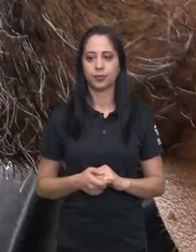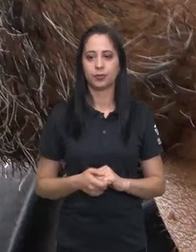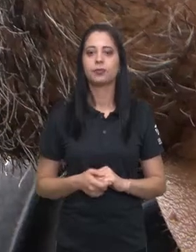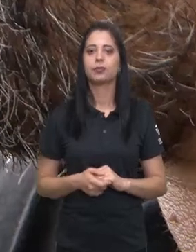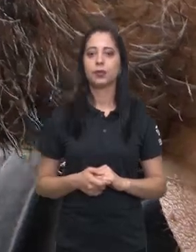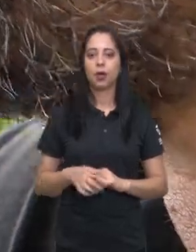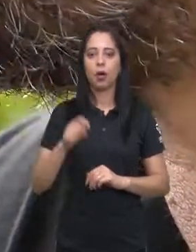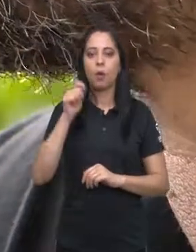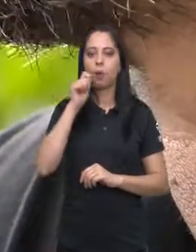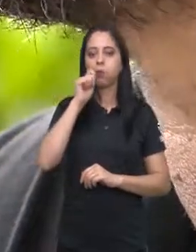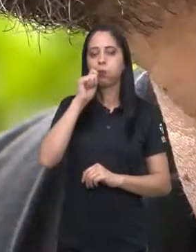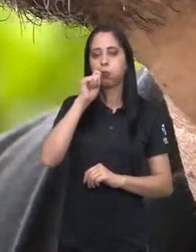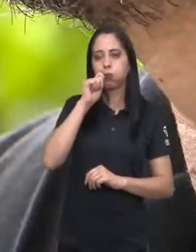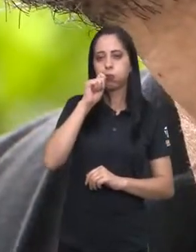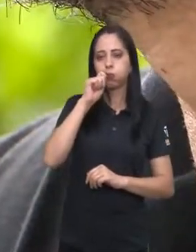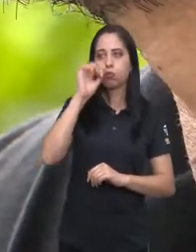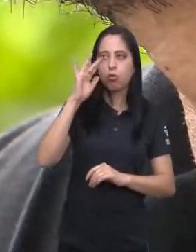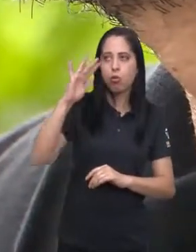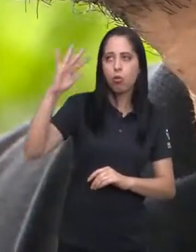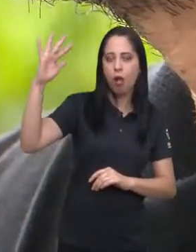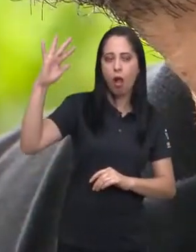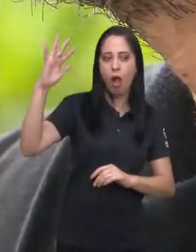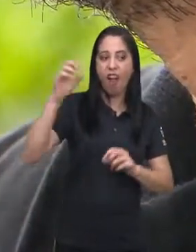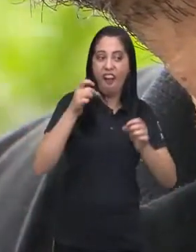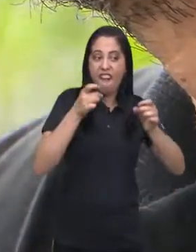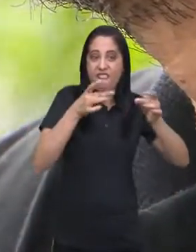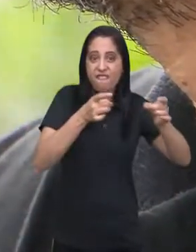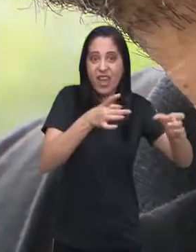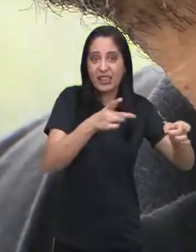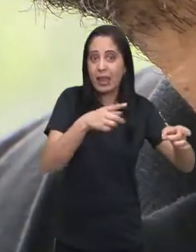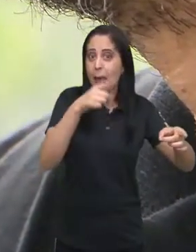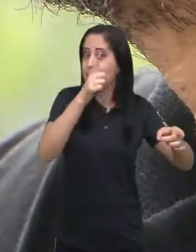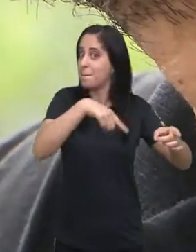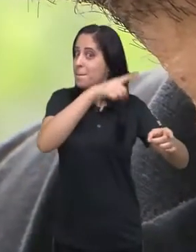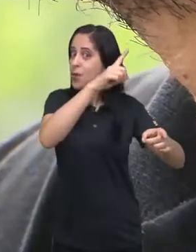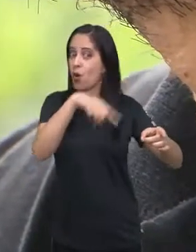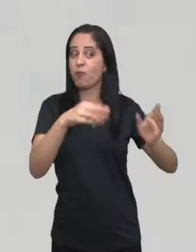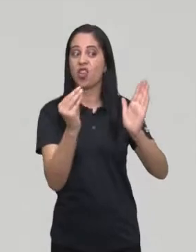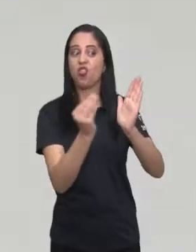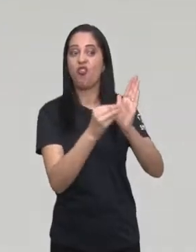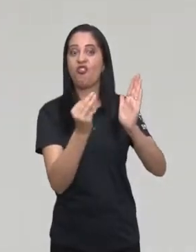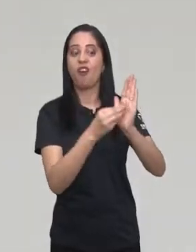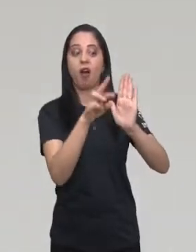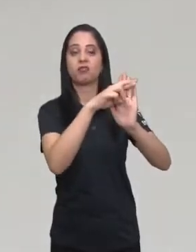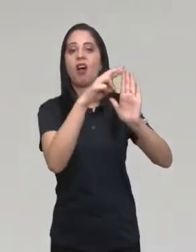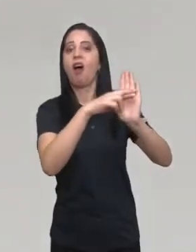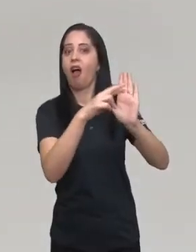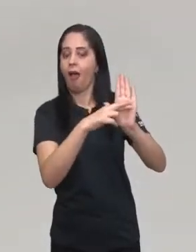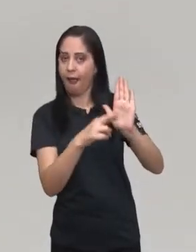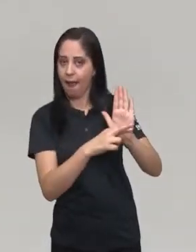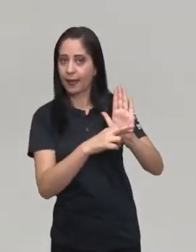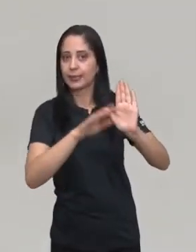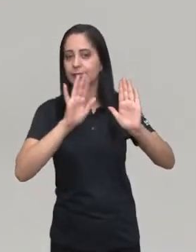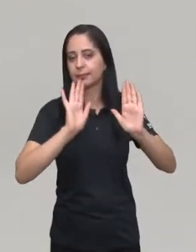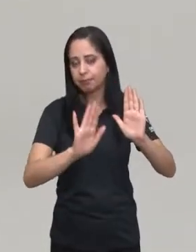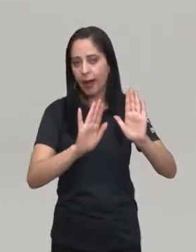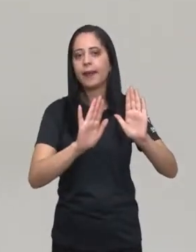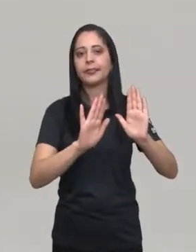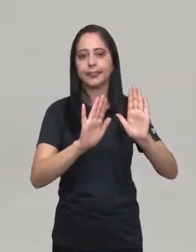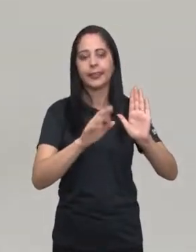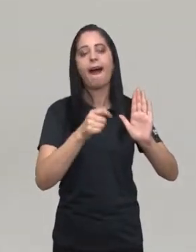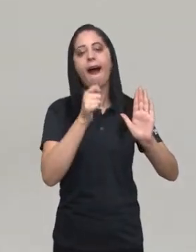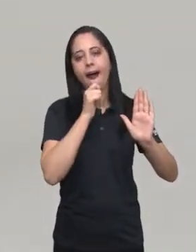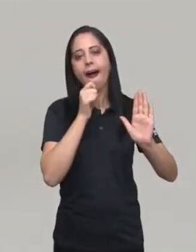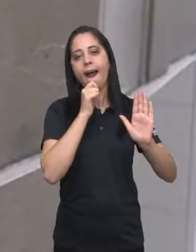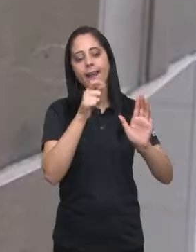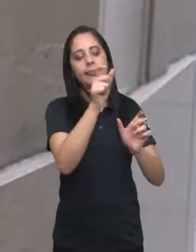o mesmo com a venda Não autorizada por falta de uma regulamentação específica o cigarro eletrônico continuar sendo